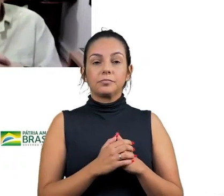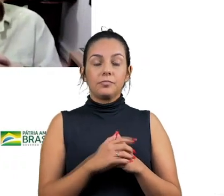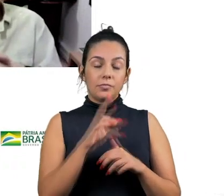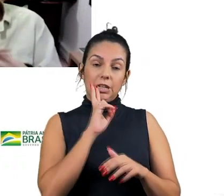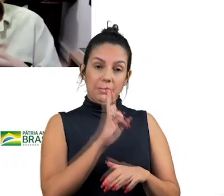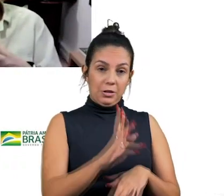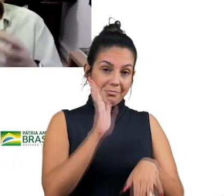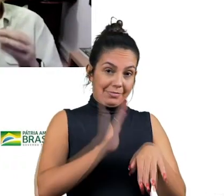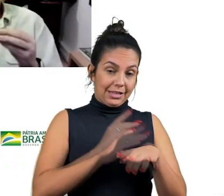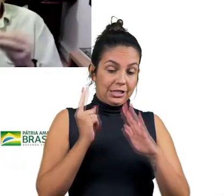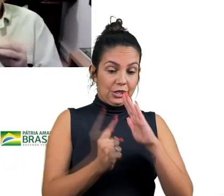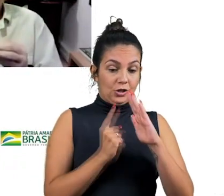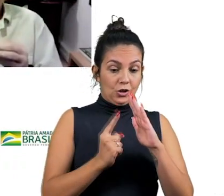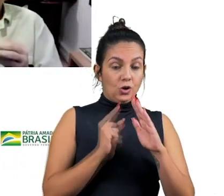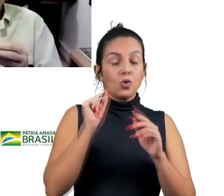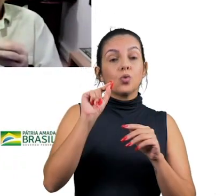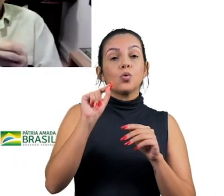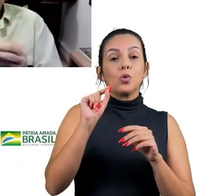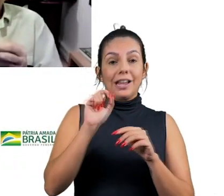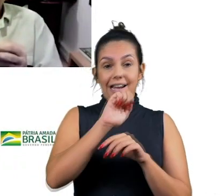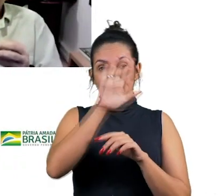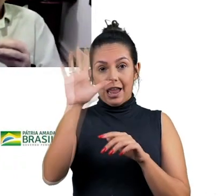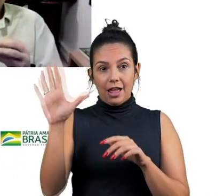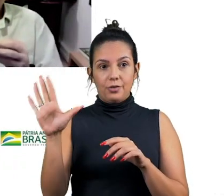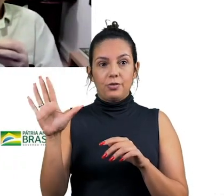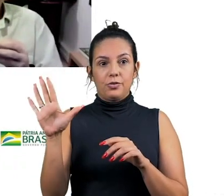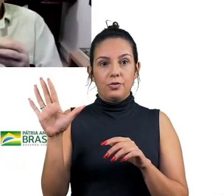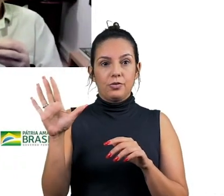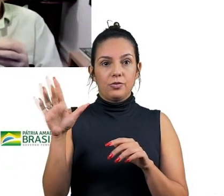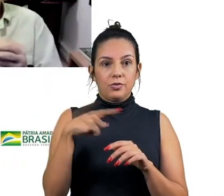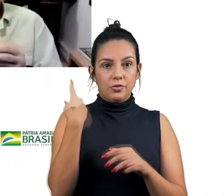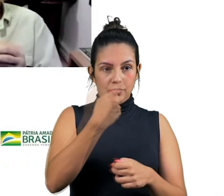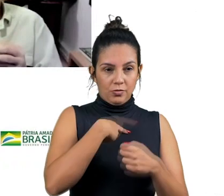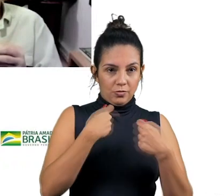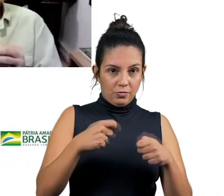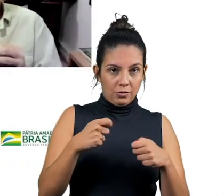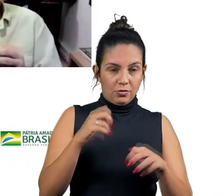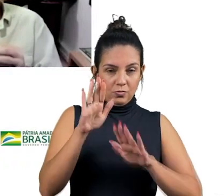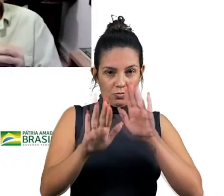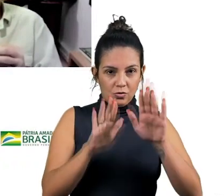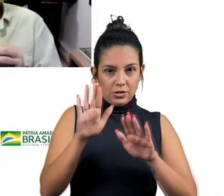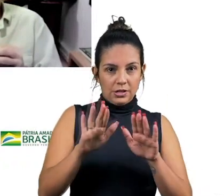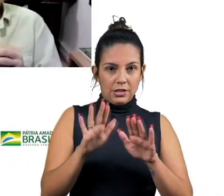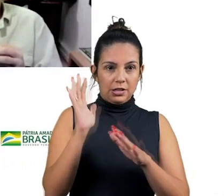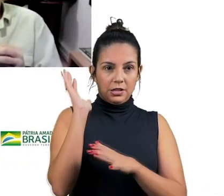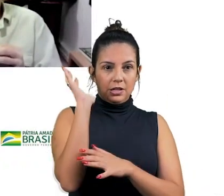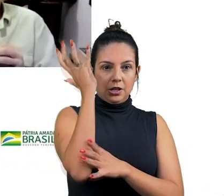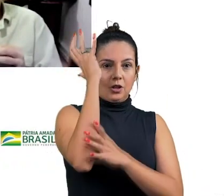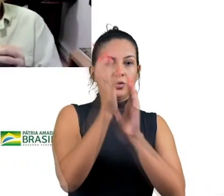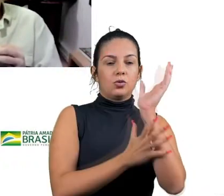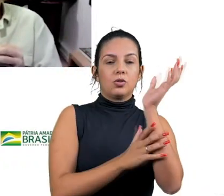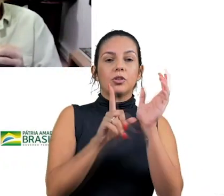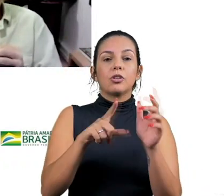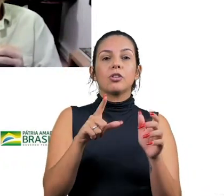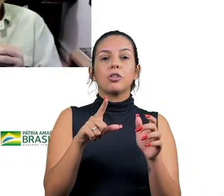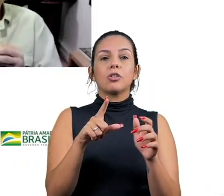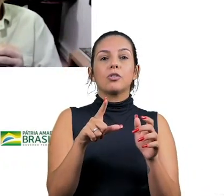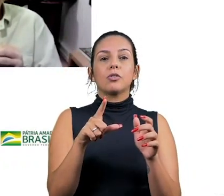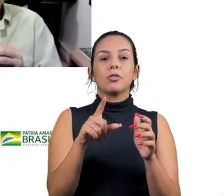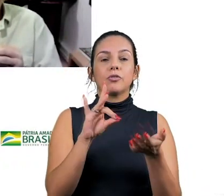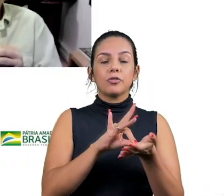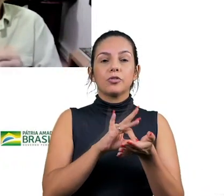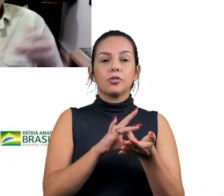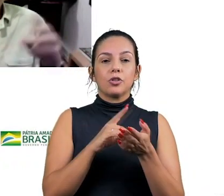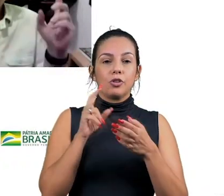que o confinamento. Quer dizer, o que deixou claro que a gente precisa de preservar a natureza é o fato de que